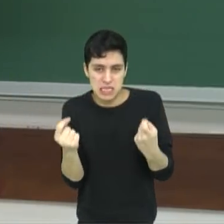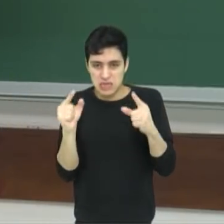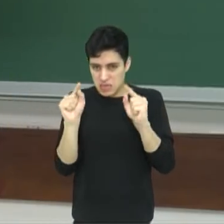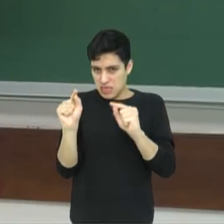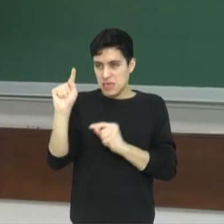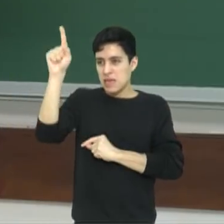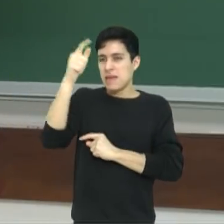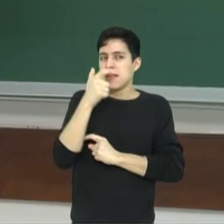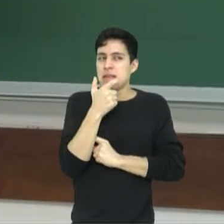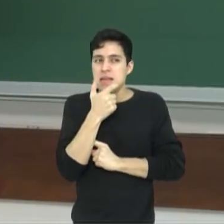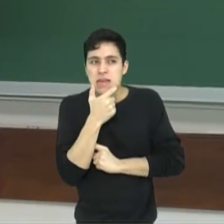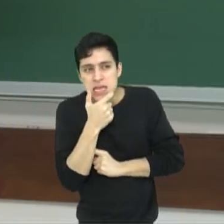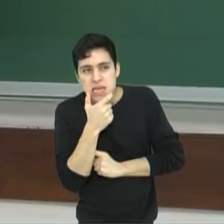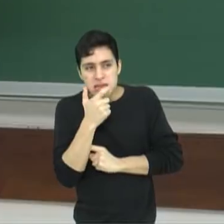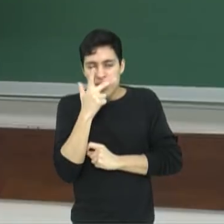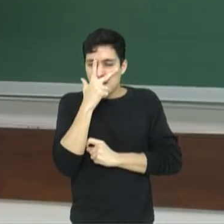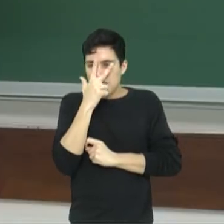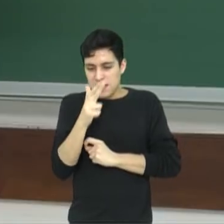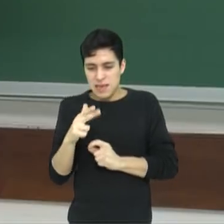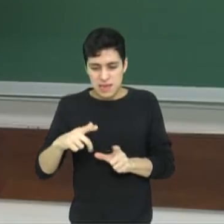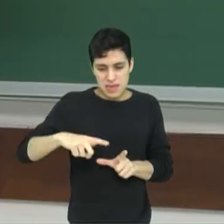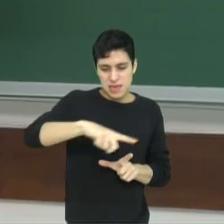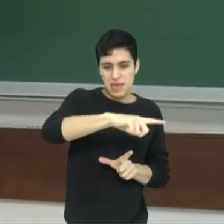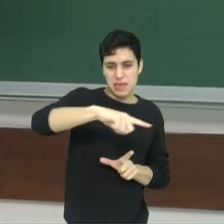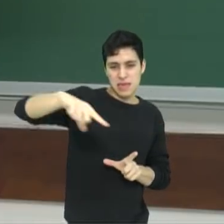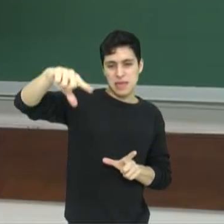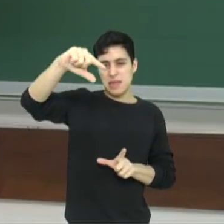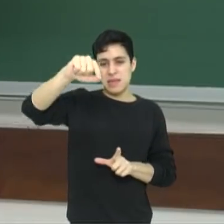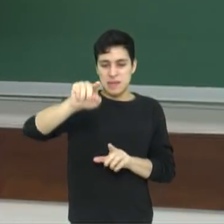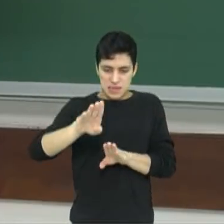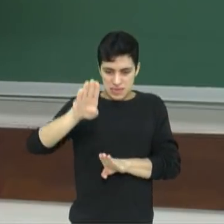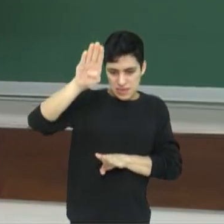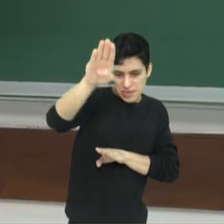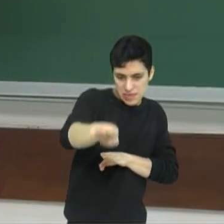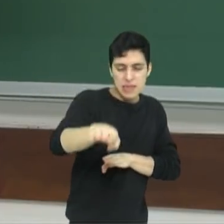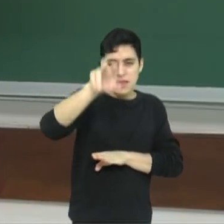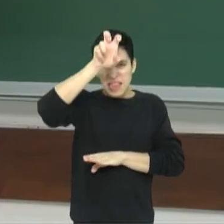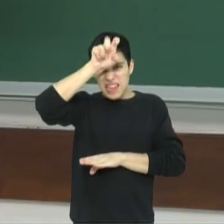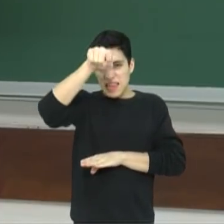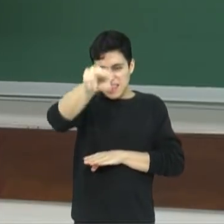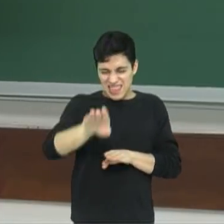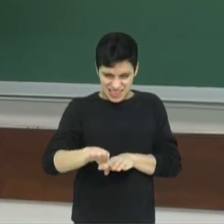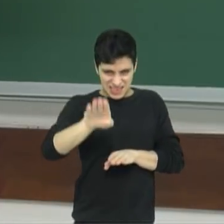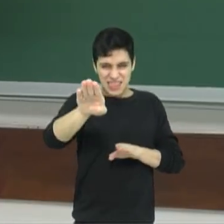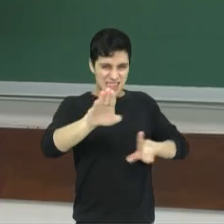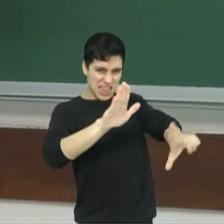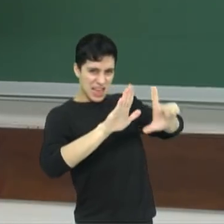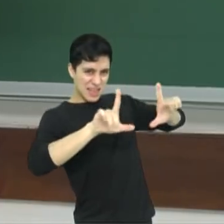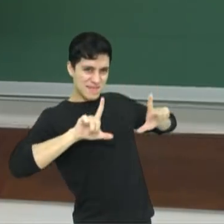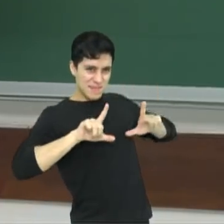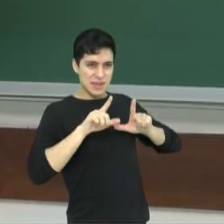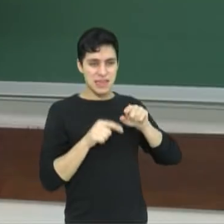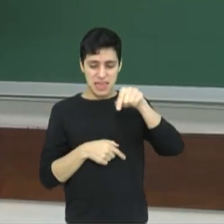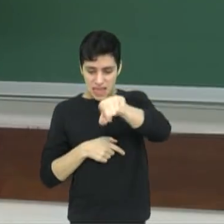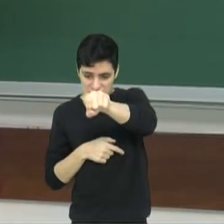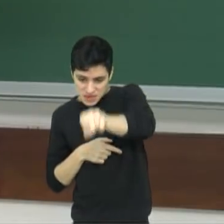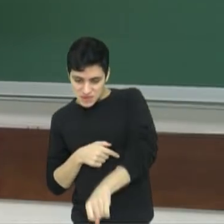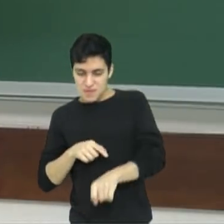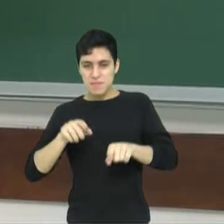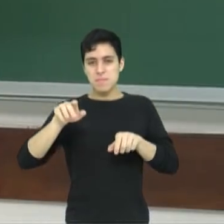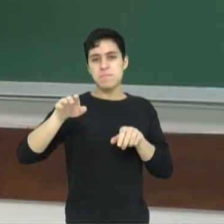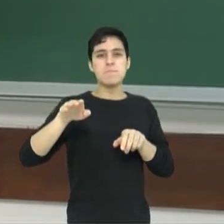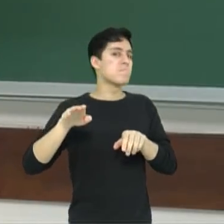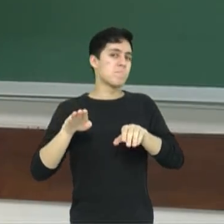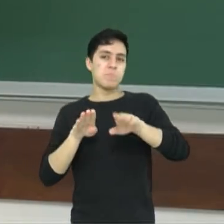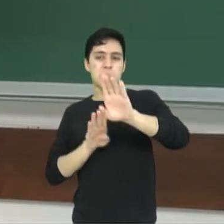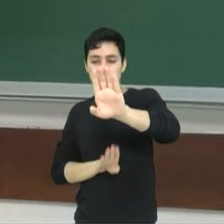os pés, o pé esquerdo do Cecil Rhodes, né, na região do Egito, e aqui na África do Sul, que era o pé direito dele.